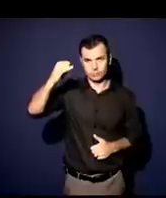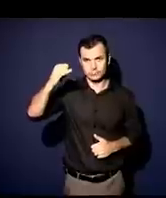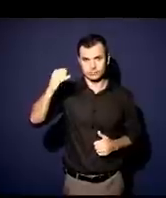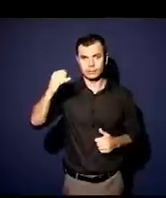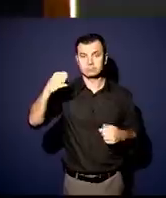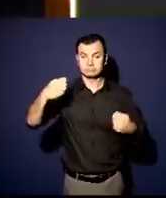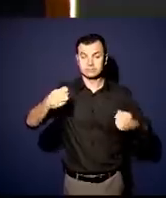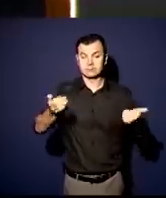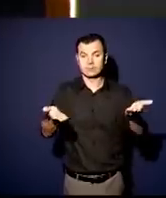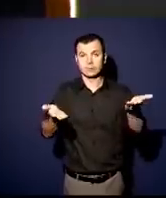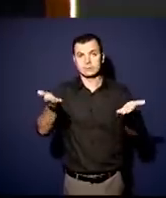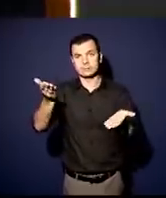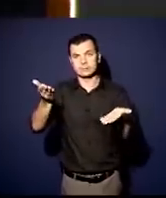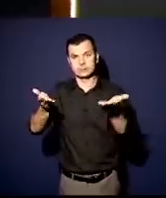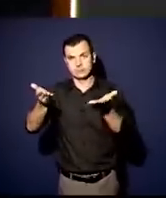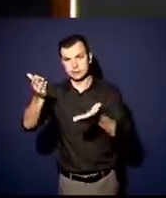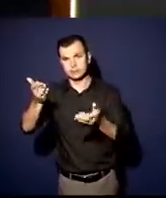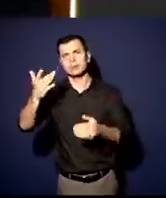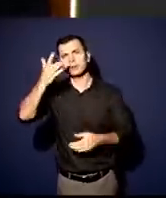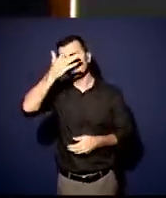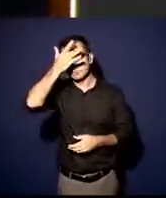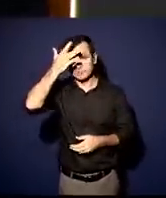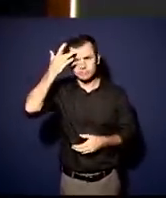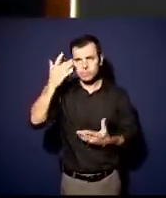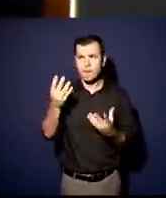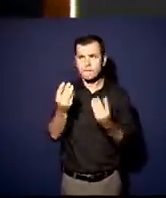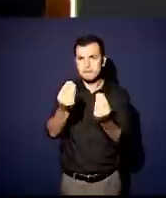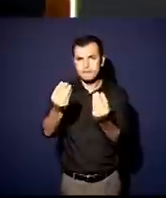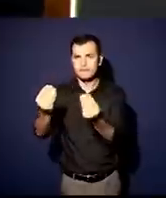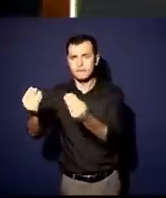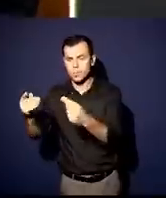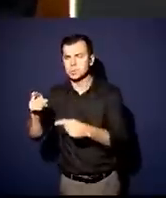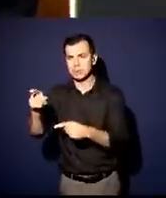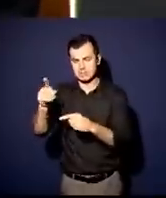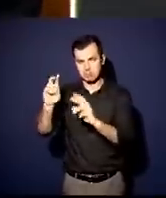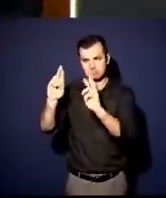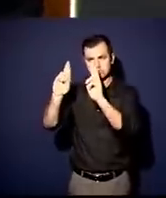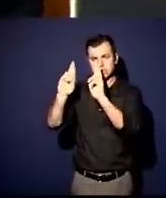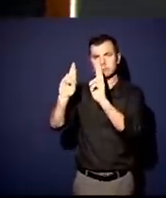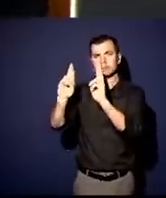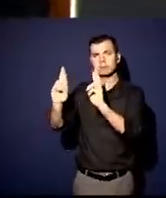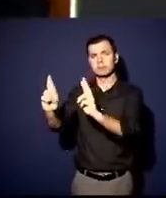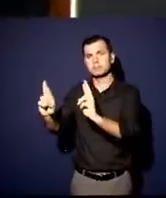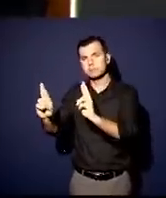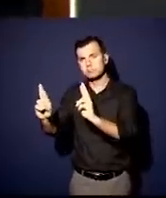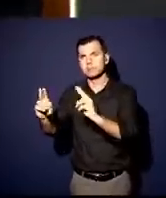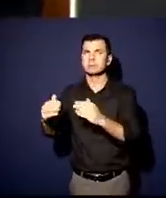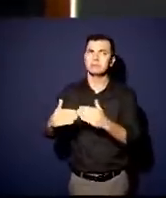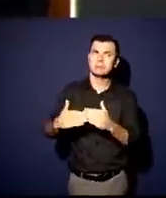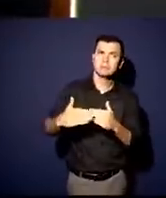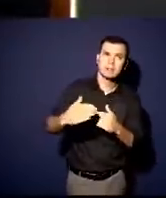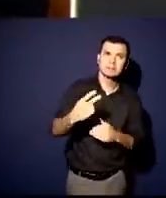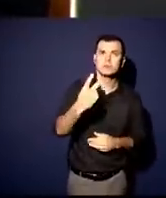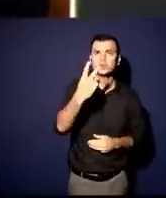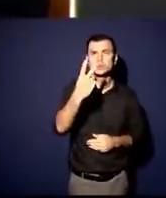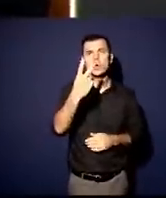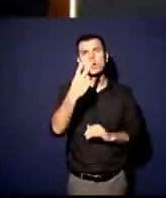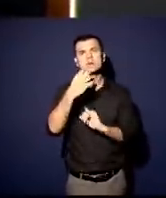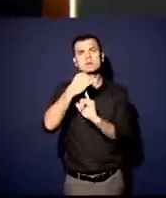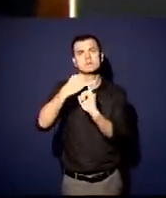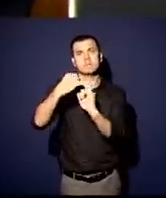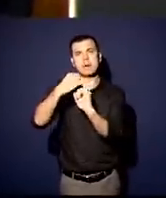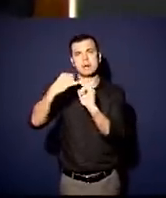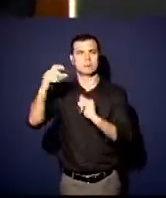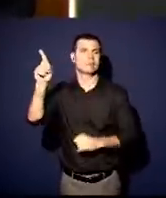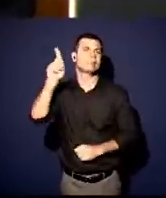por escrita por muita gente que eu tenho um profundo respeito, está aí em 2,5 nos Estados Unidos,